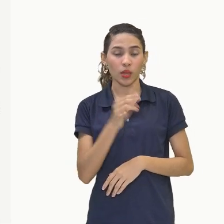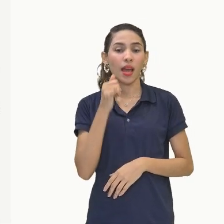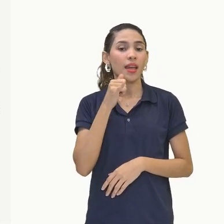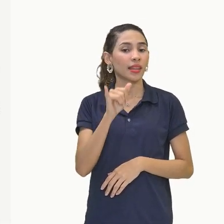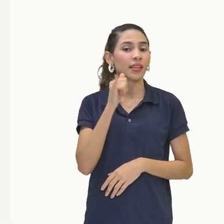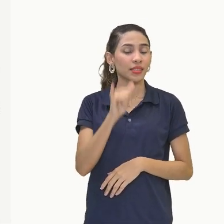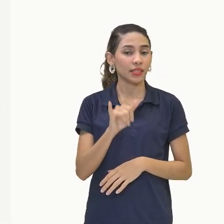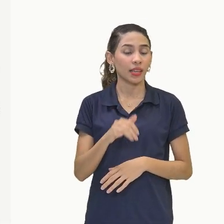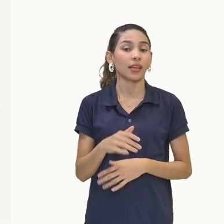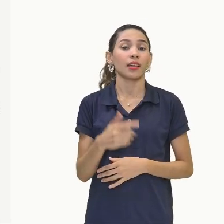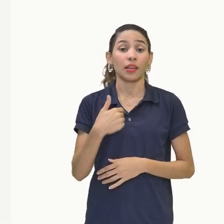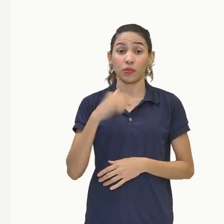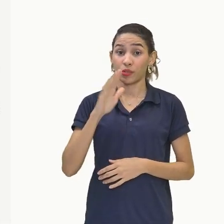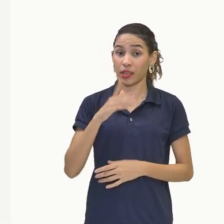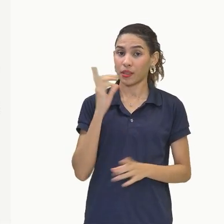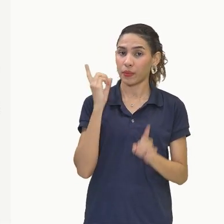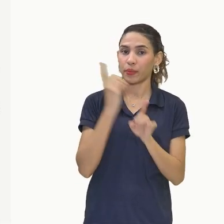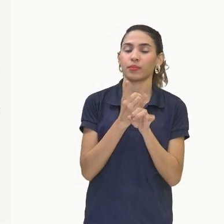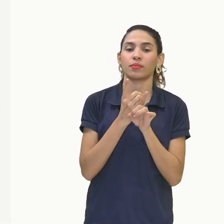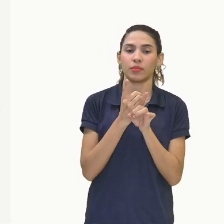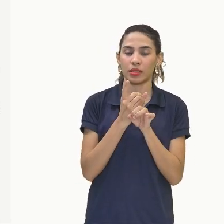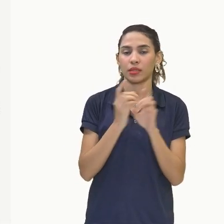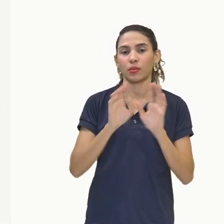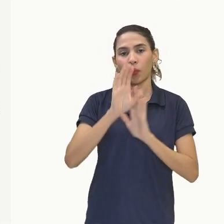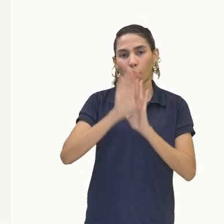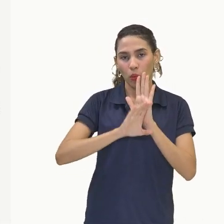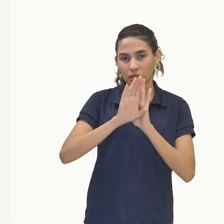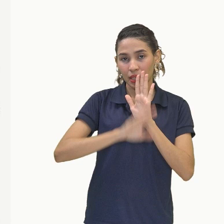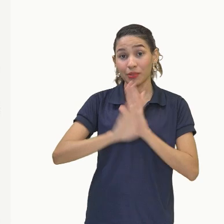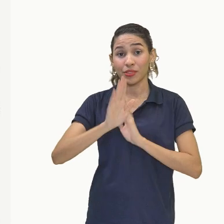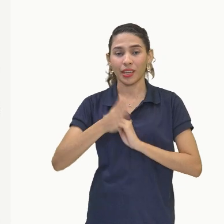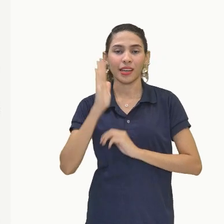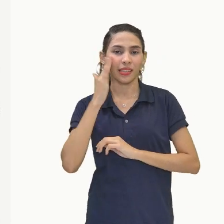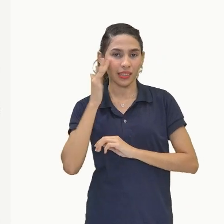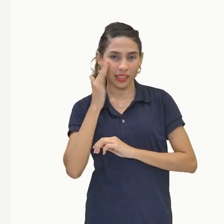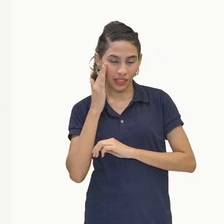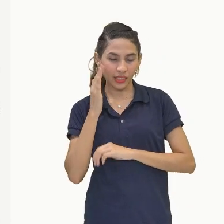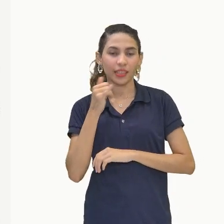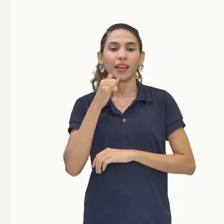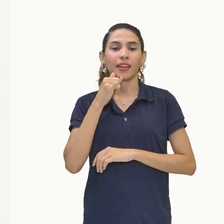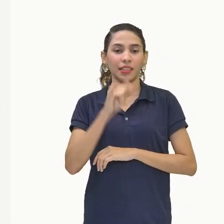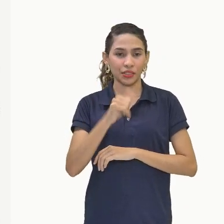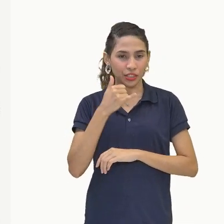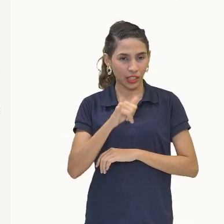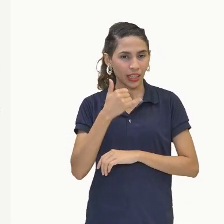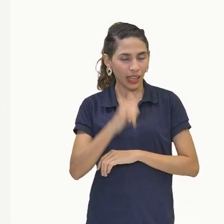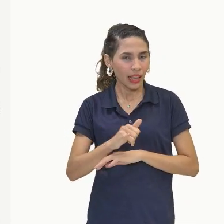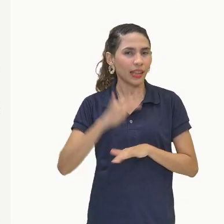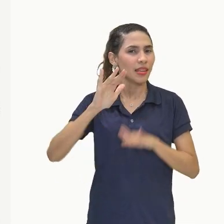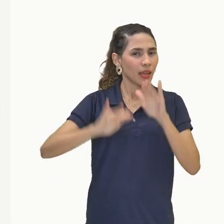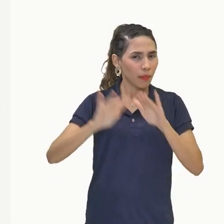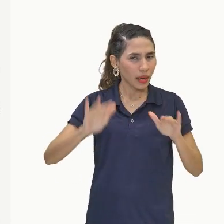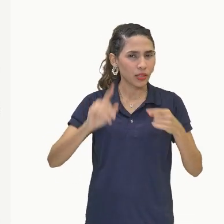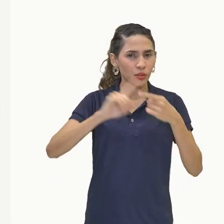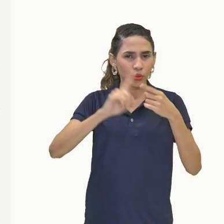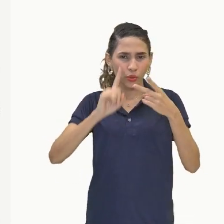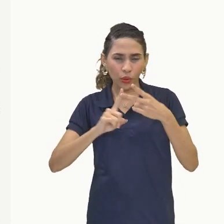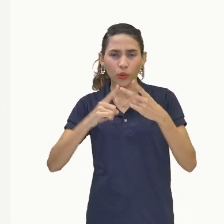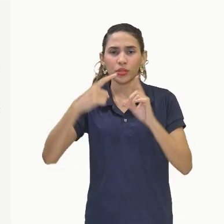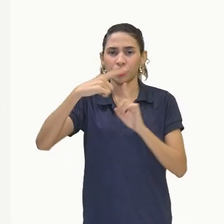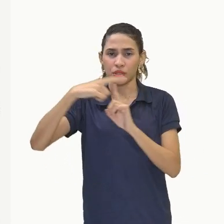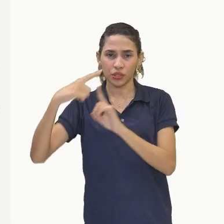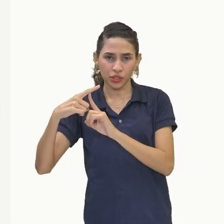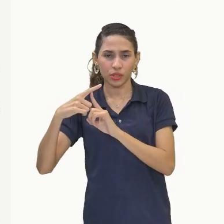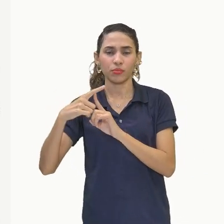Como eu já descobri que, por definição, eu tenho que a energia elétrica ela vai depender de duas grandezas